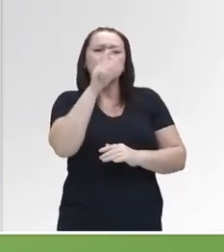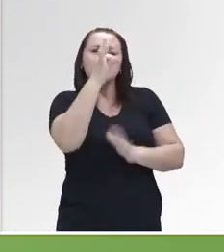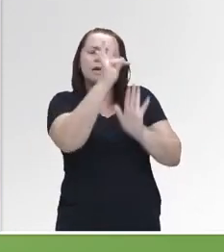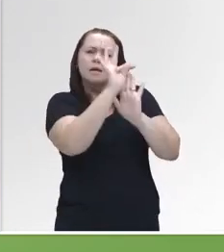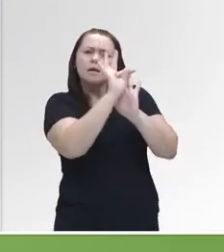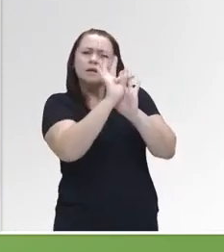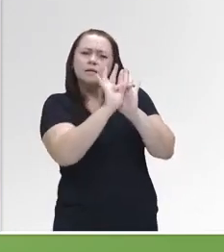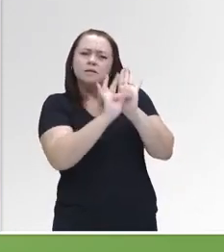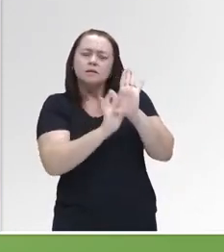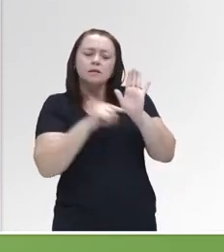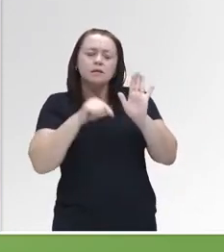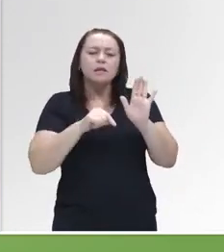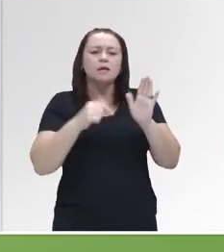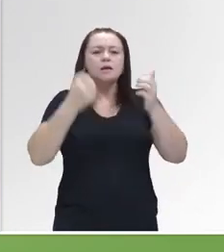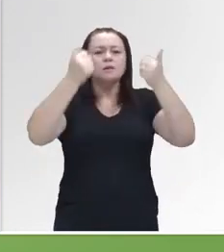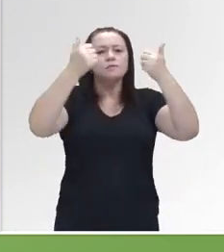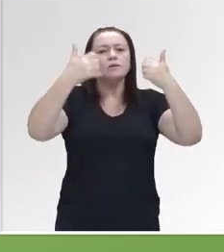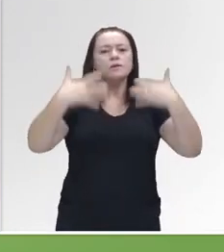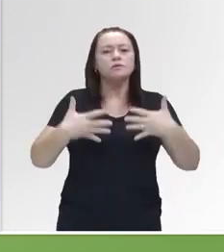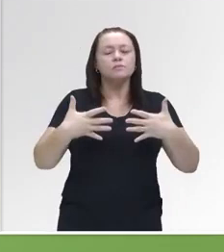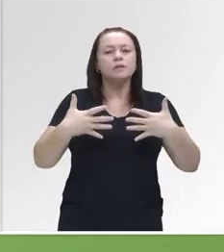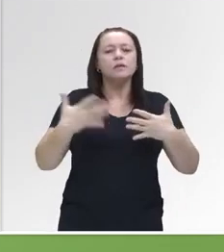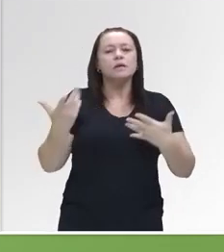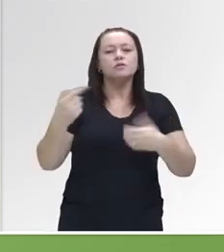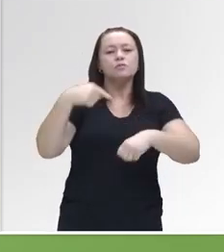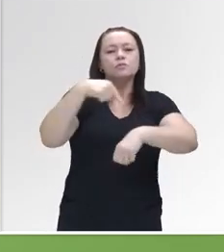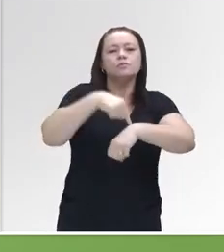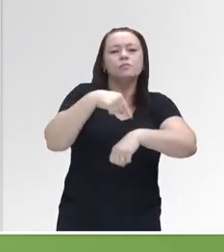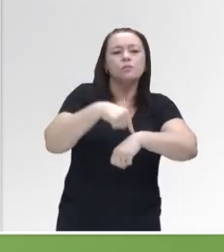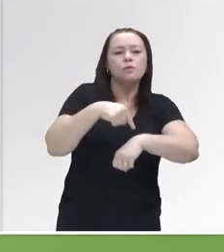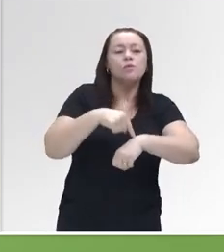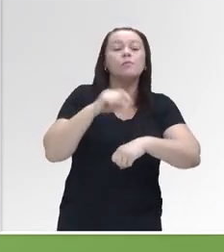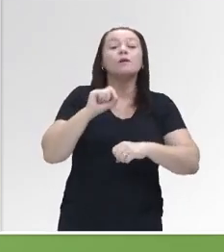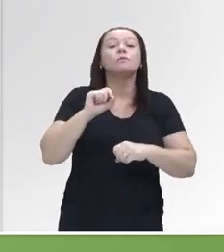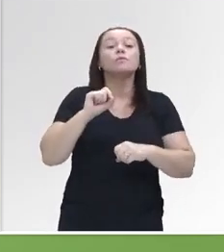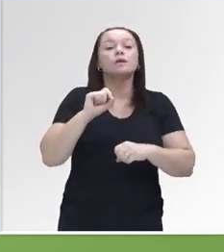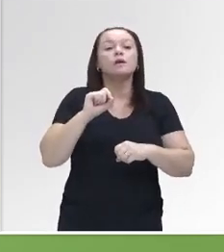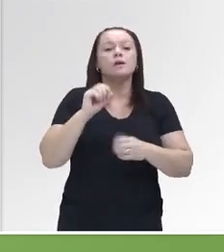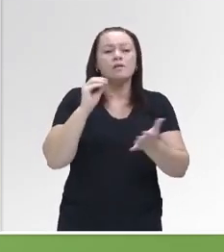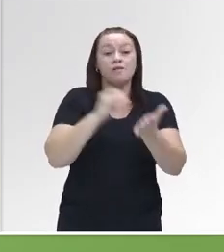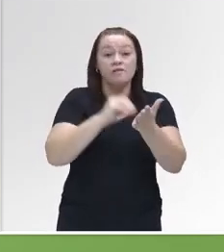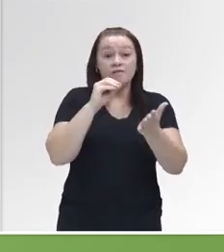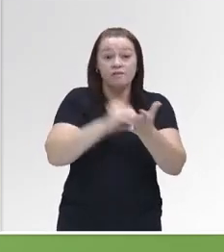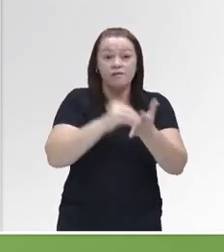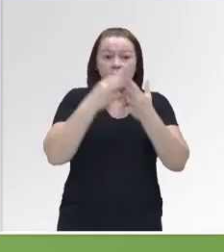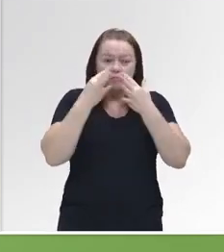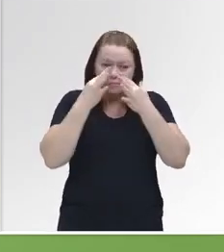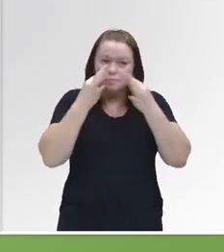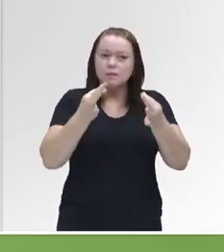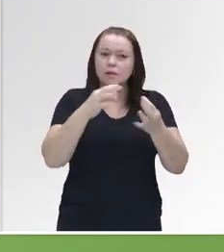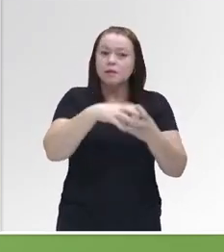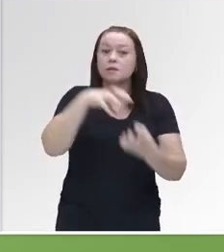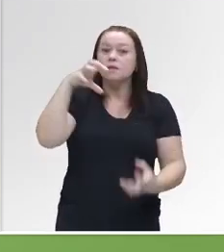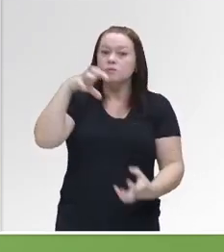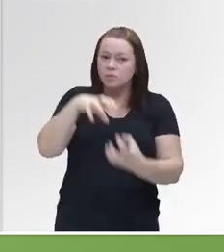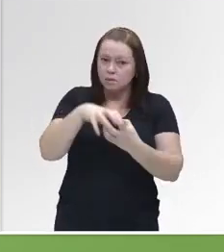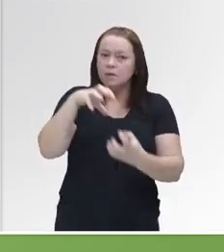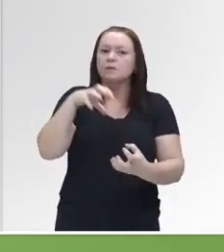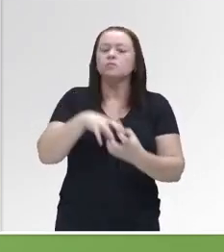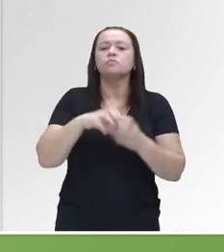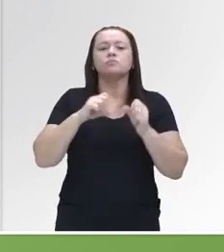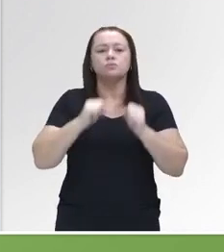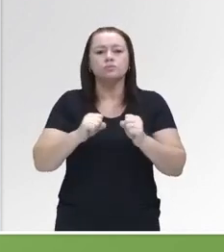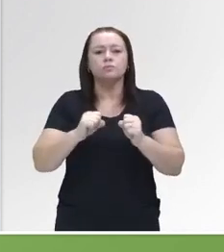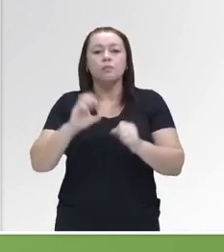ele relata sobre uma situação que, por falta de atenção de adultos, poderá